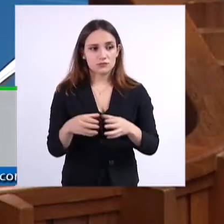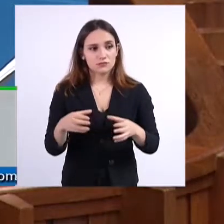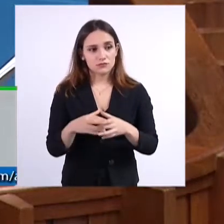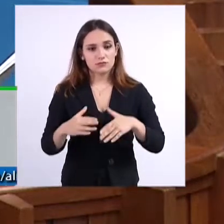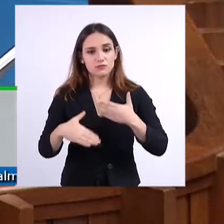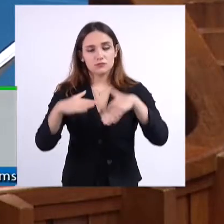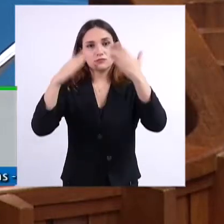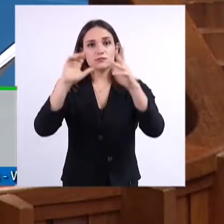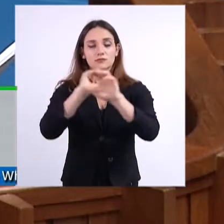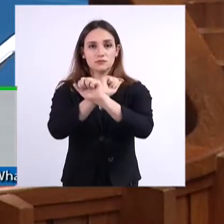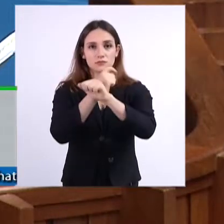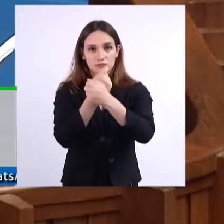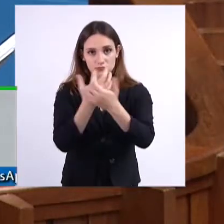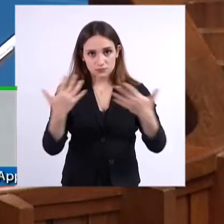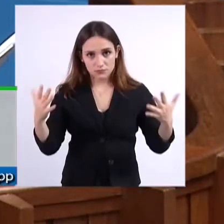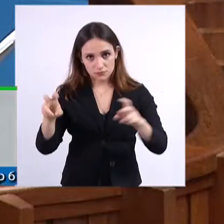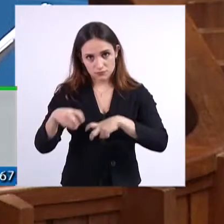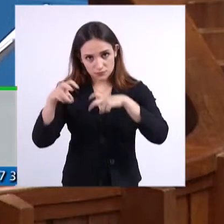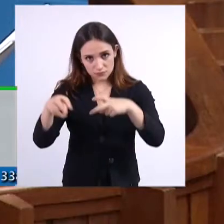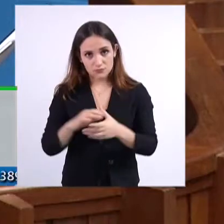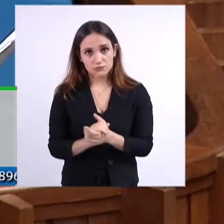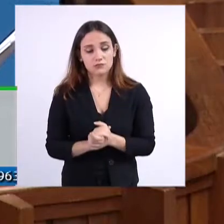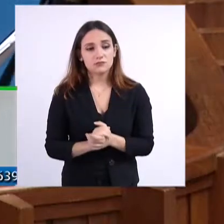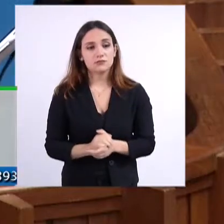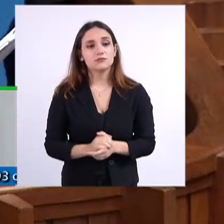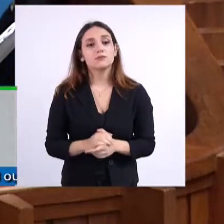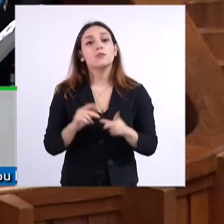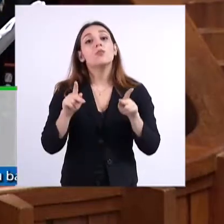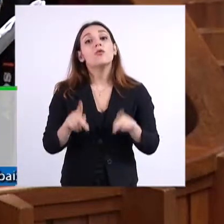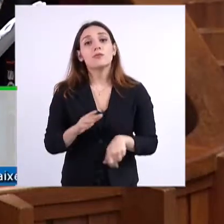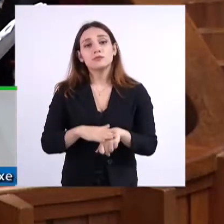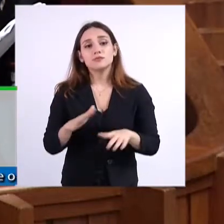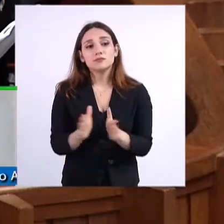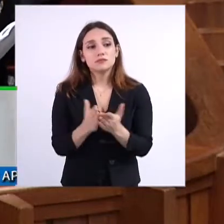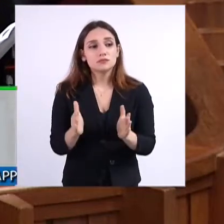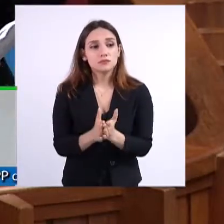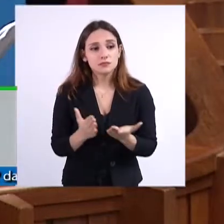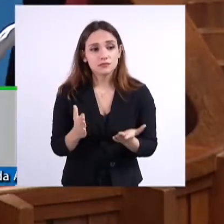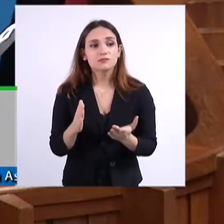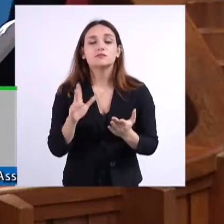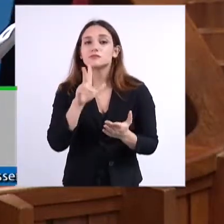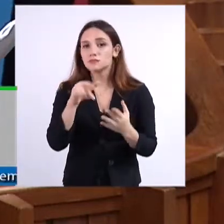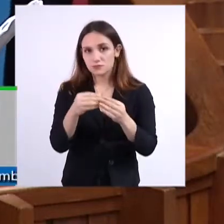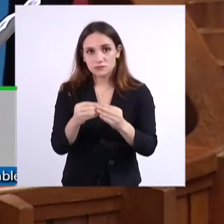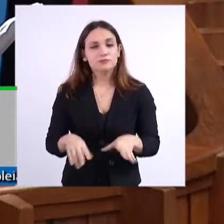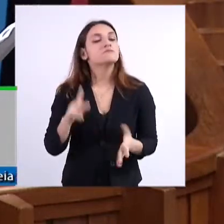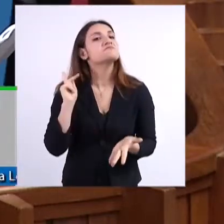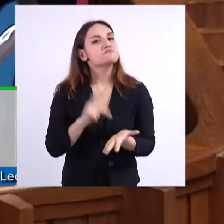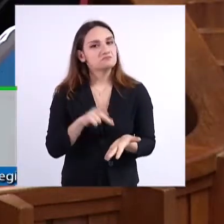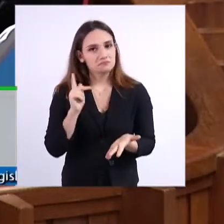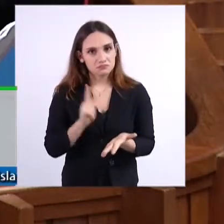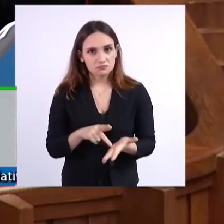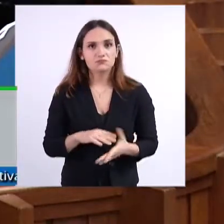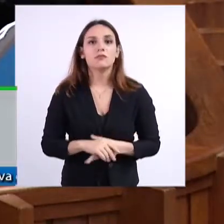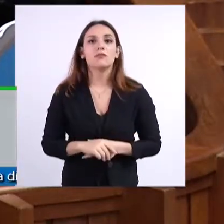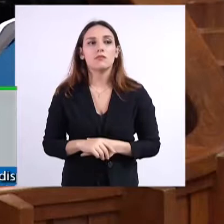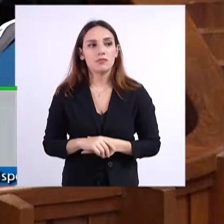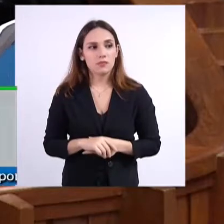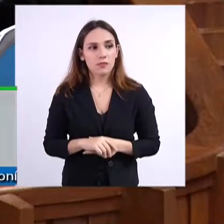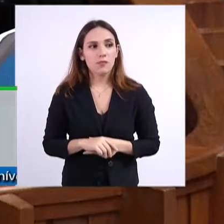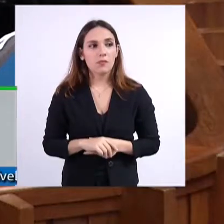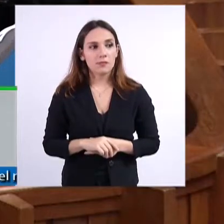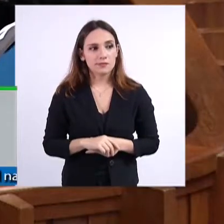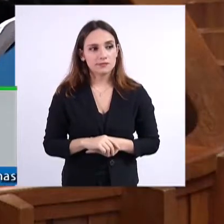Desenvolvimento Agrícola. As populações, senhor presidente, mais pobres e marginalizadas serão afetadas de forma